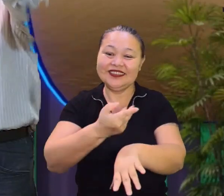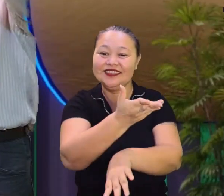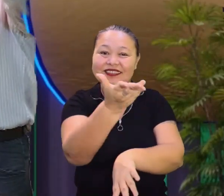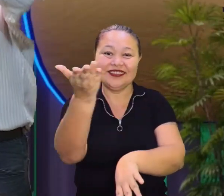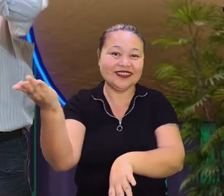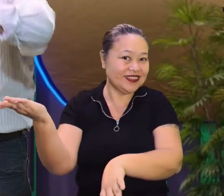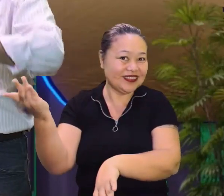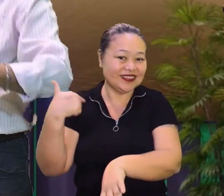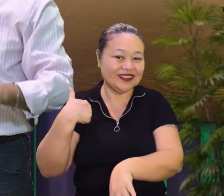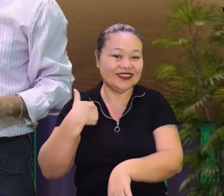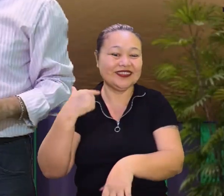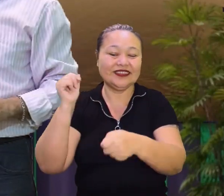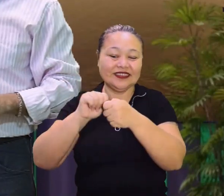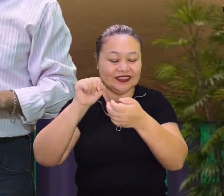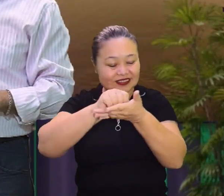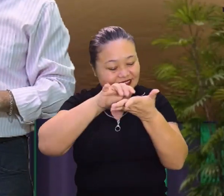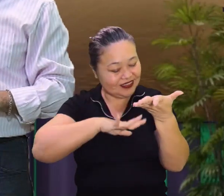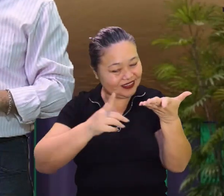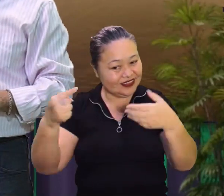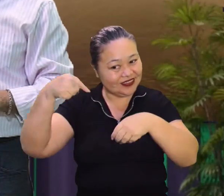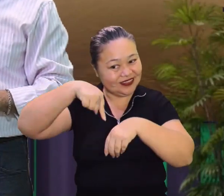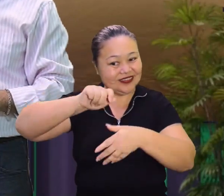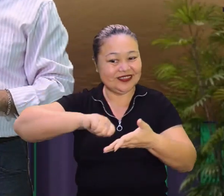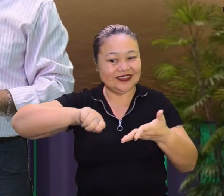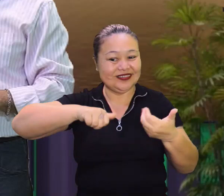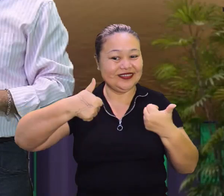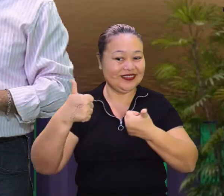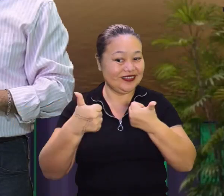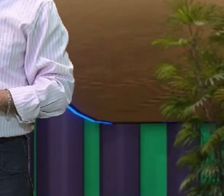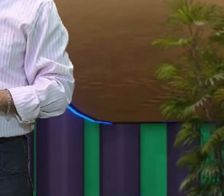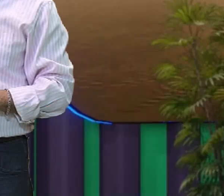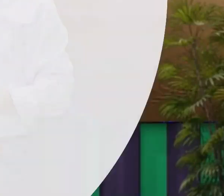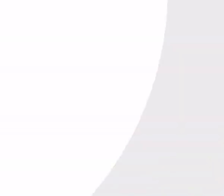você aí, ó. Vai lá. Atividade. E já já a gente volta, galera. Valeu!